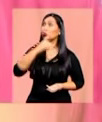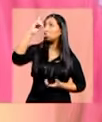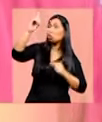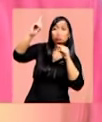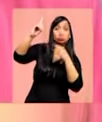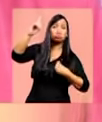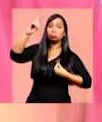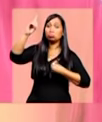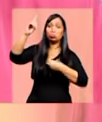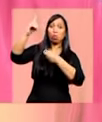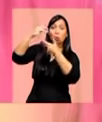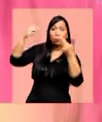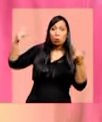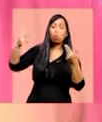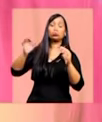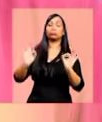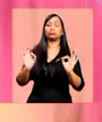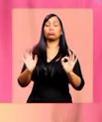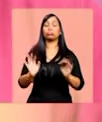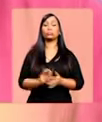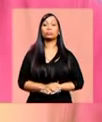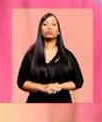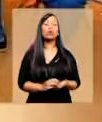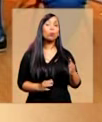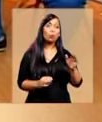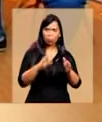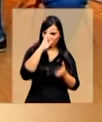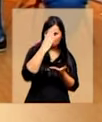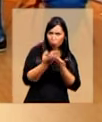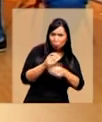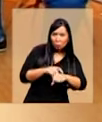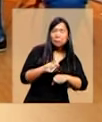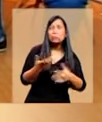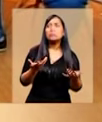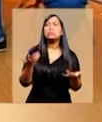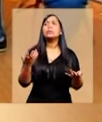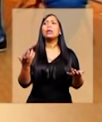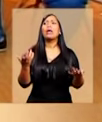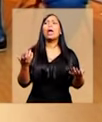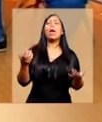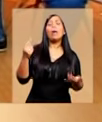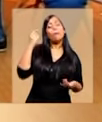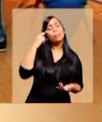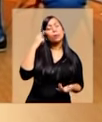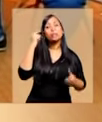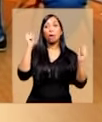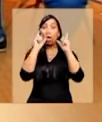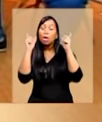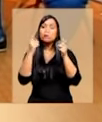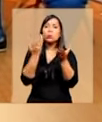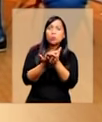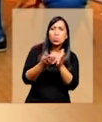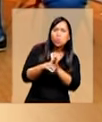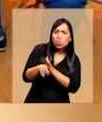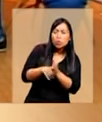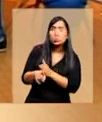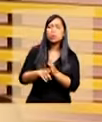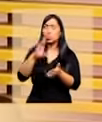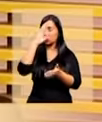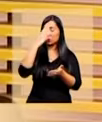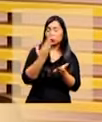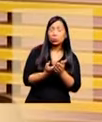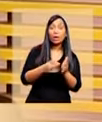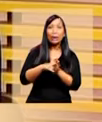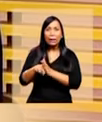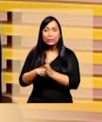exista alguém ou alguma energia por trás de tudo isso. Em algum momento você acredita que essa sua atenção à ciência, né,